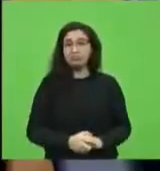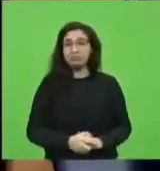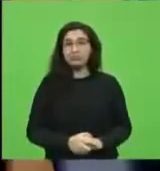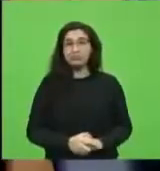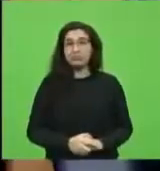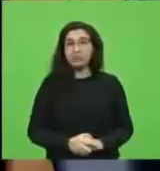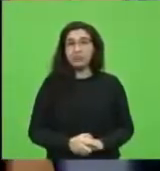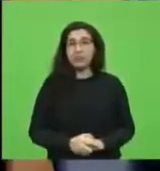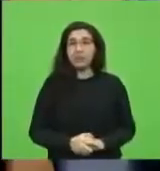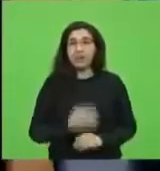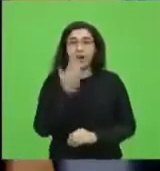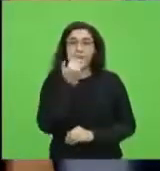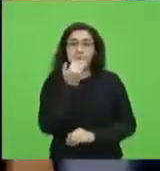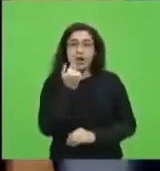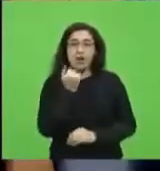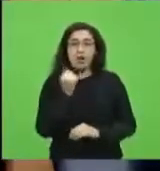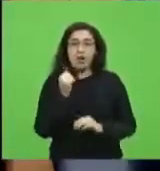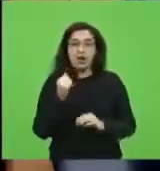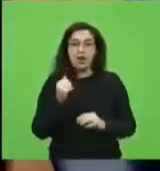Jantares, aniversários,